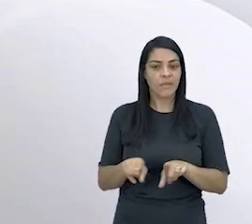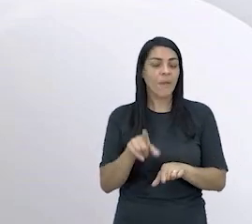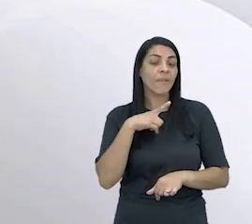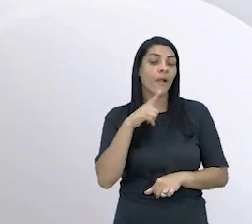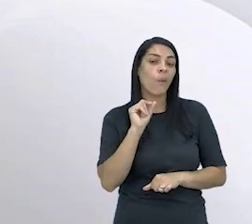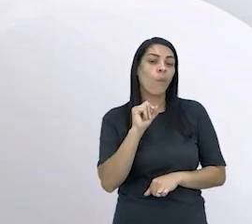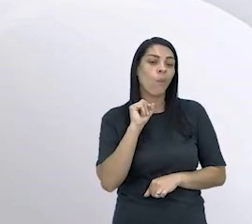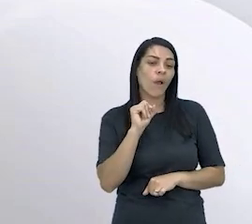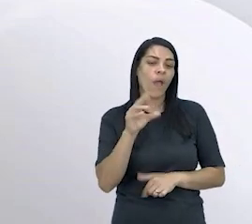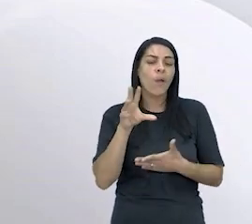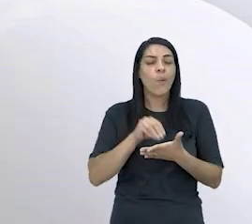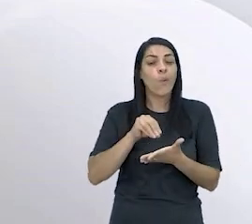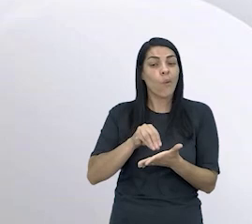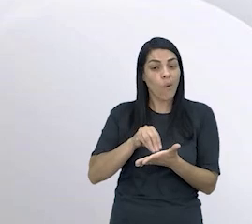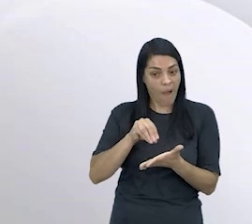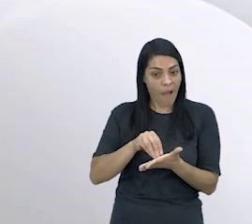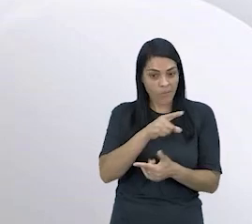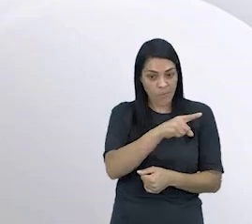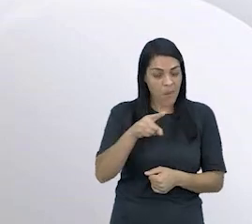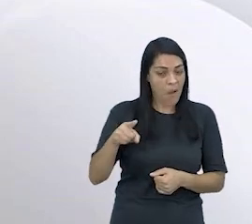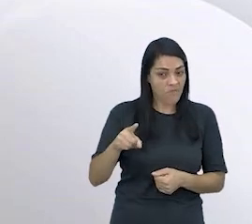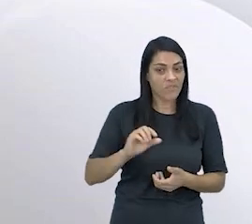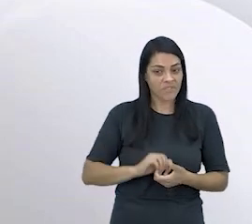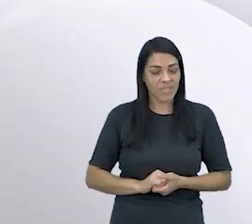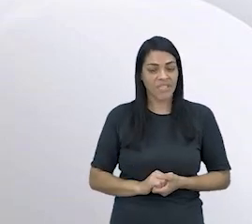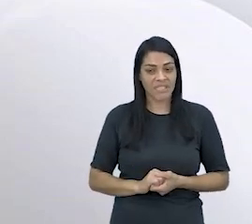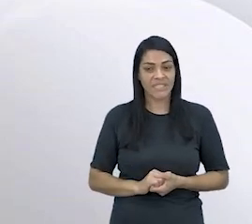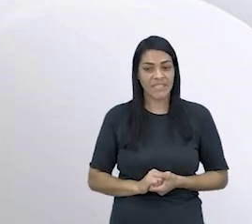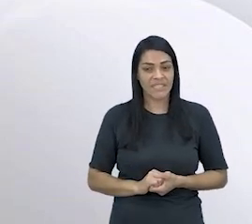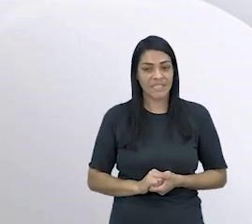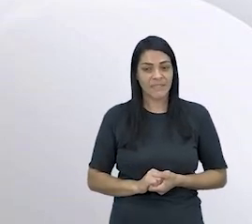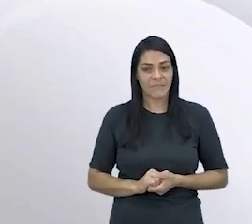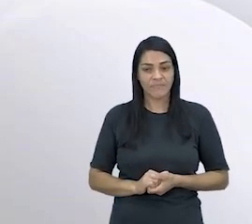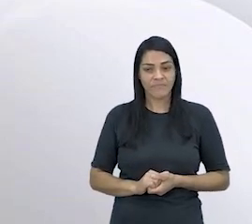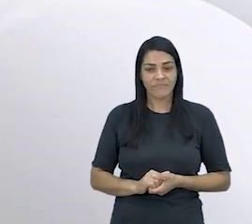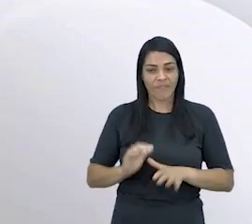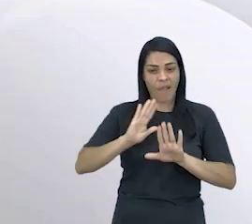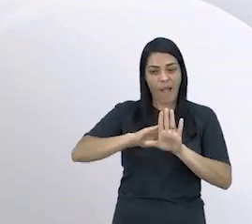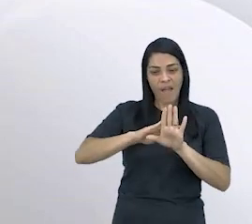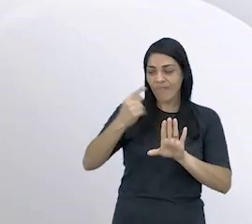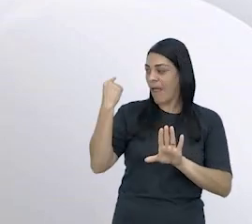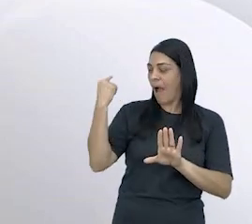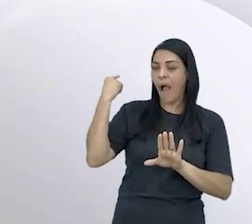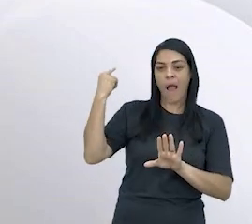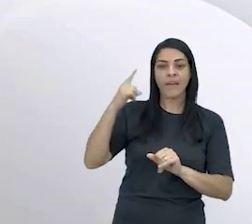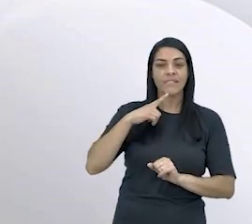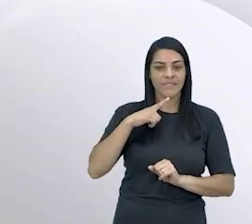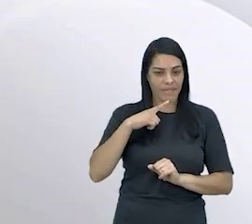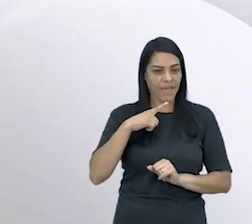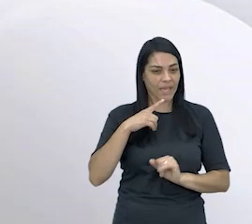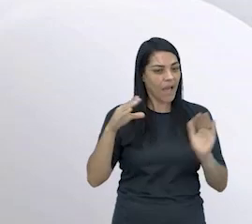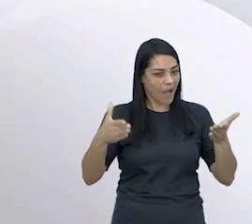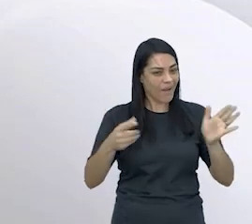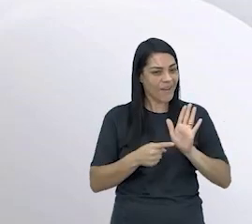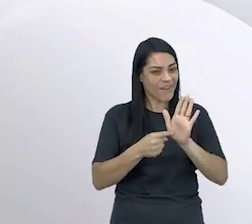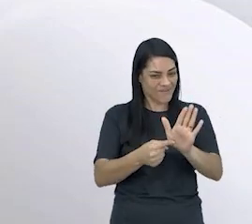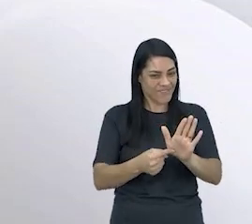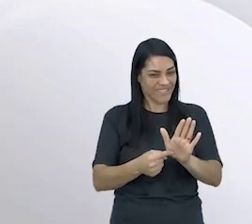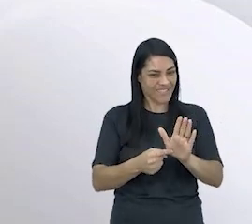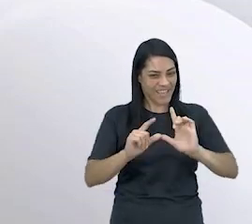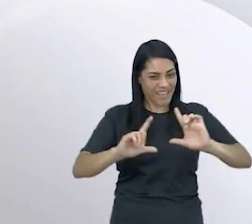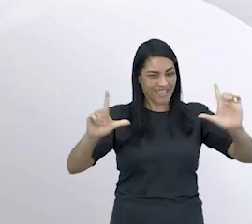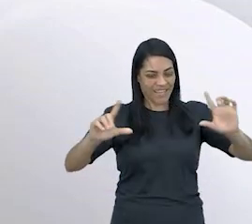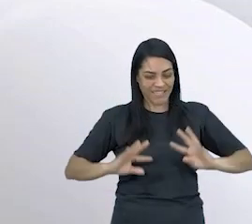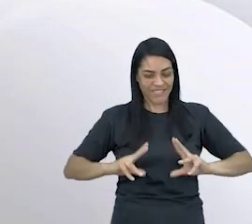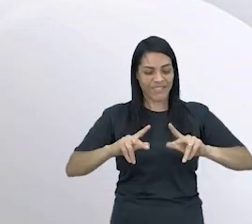sendo colocado aí para vocês, tá? Atrás aqui da gente, e agora apresenta-se na tela de todos